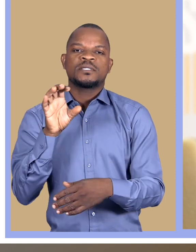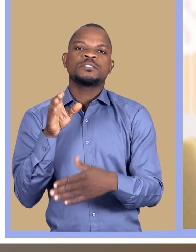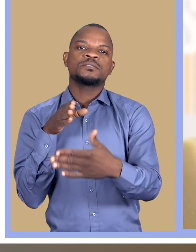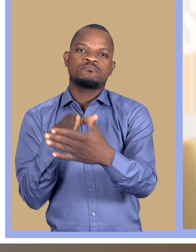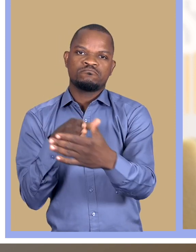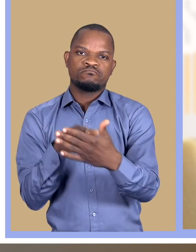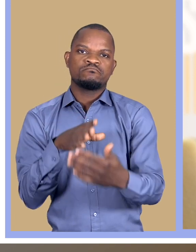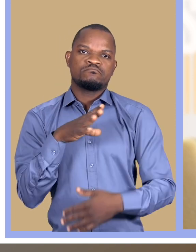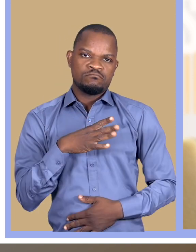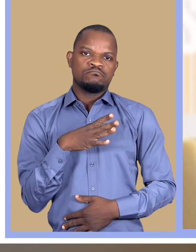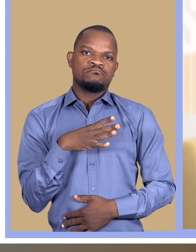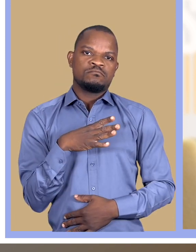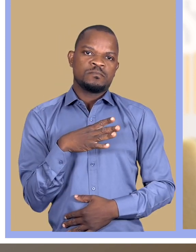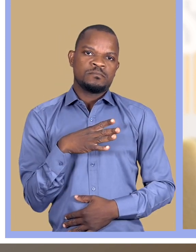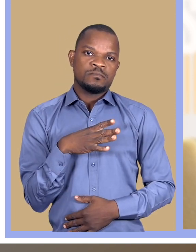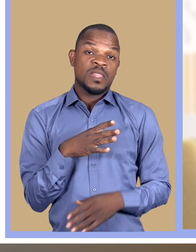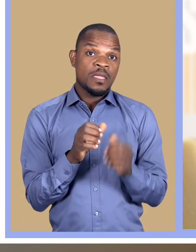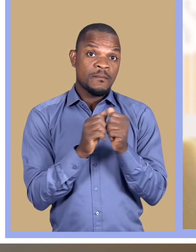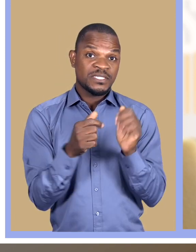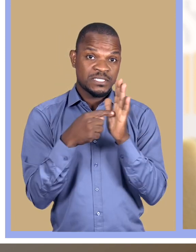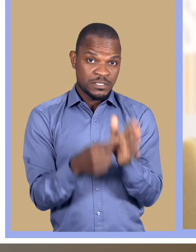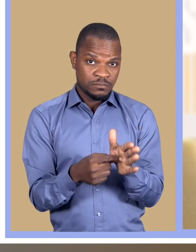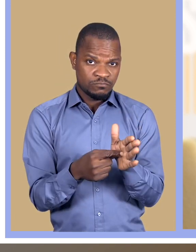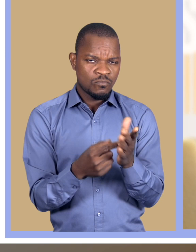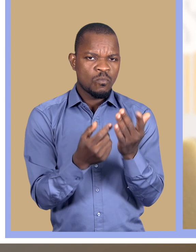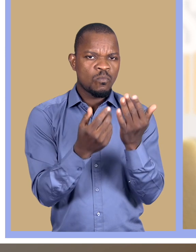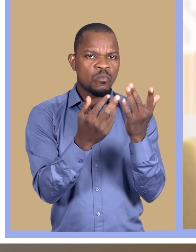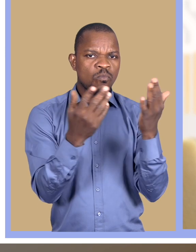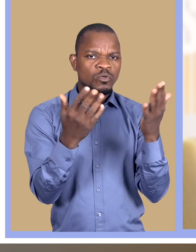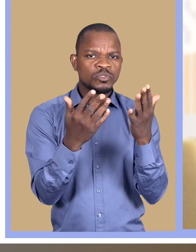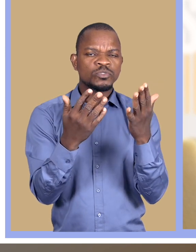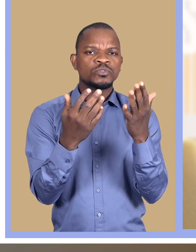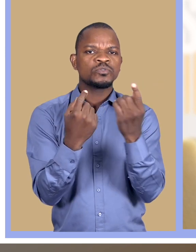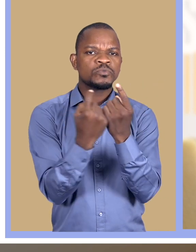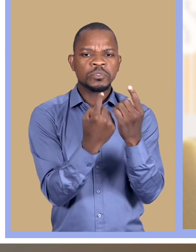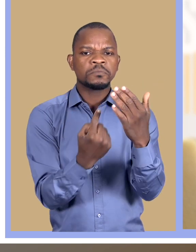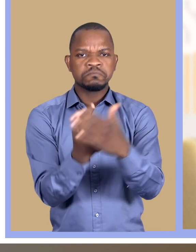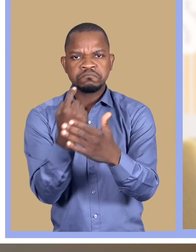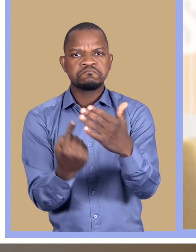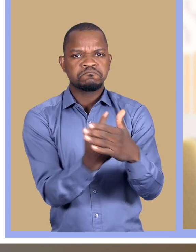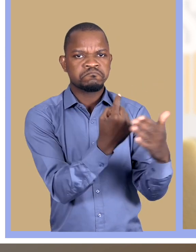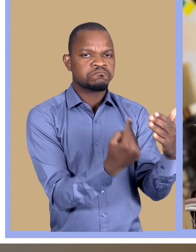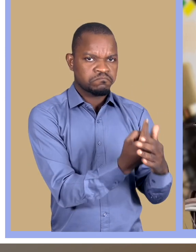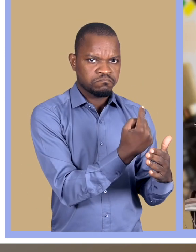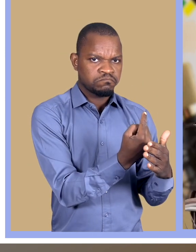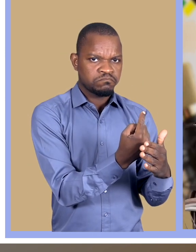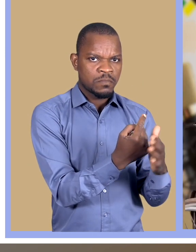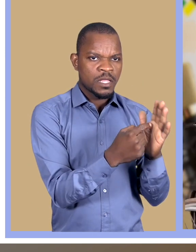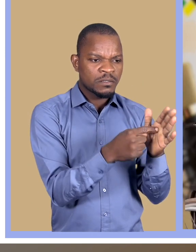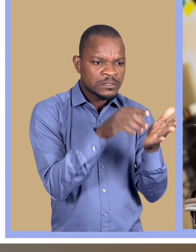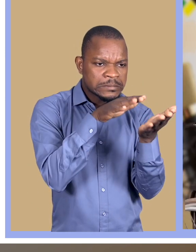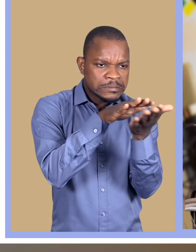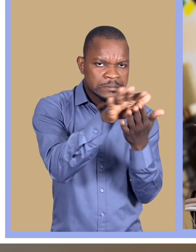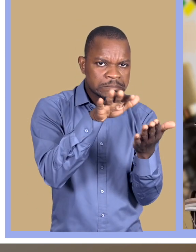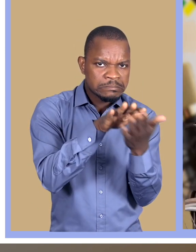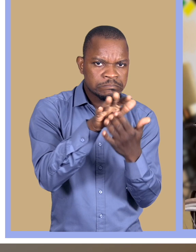percebe que, por exemplo, a maior parte dos eventos que são pensados justamente em criar consciência ambiental, em